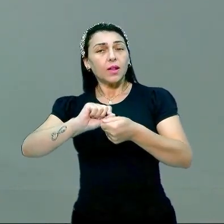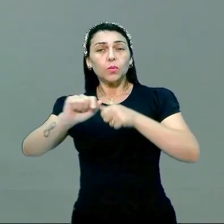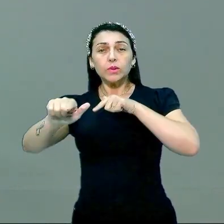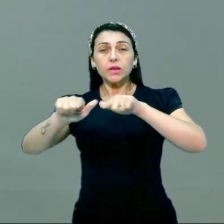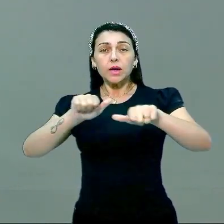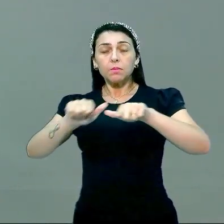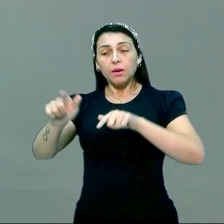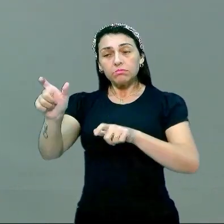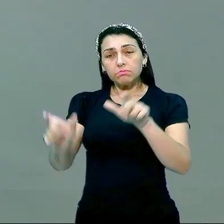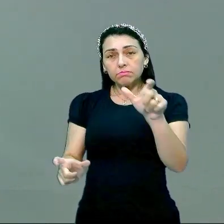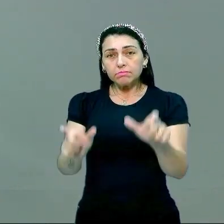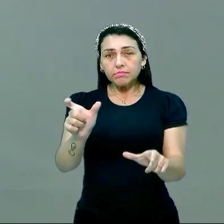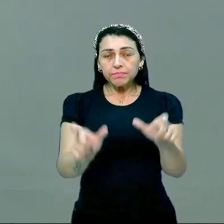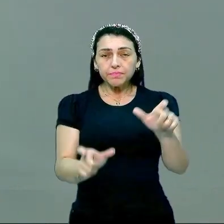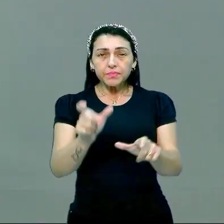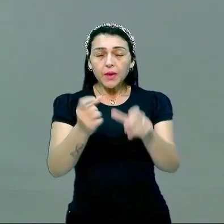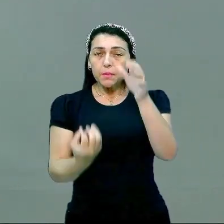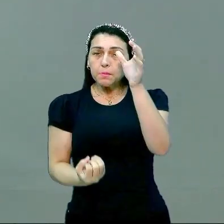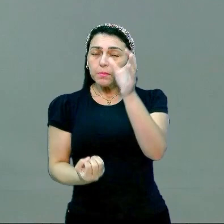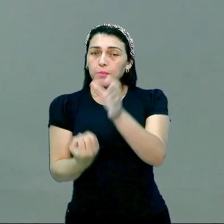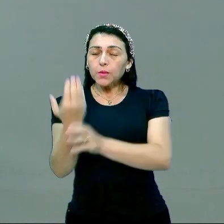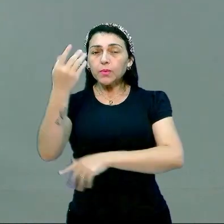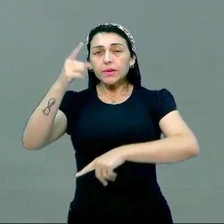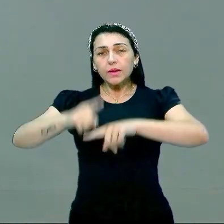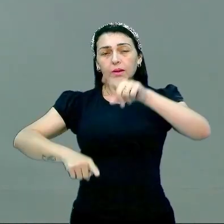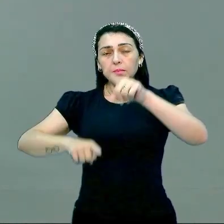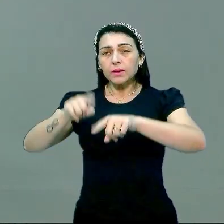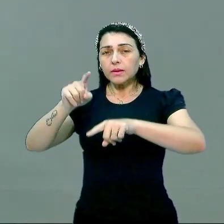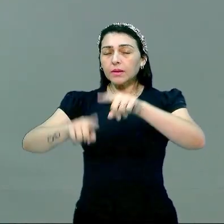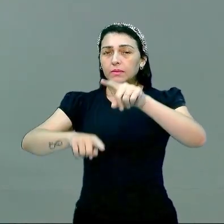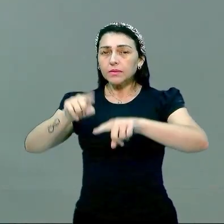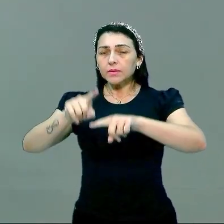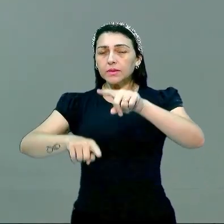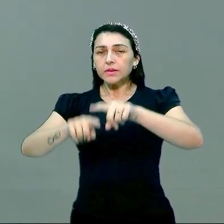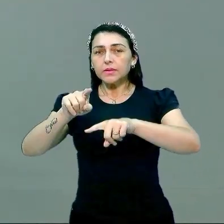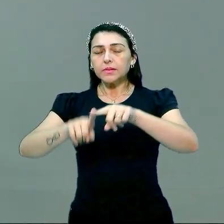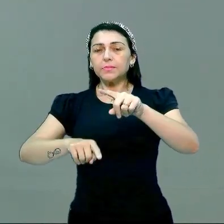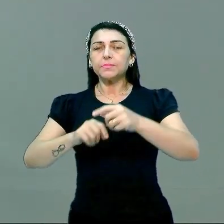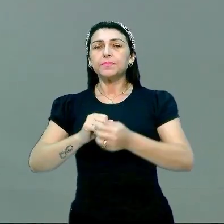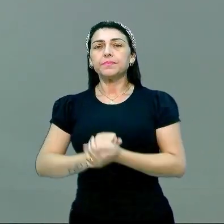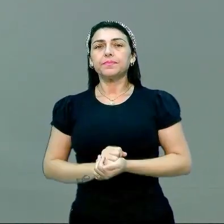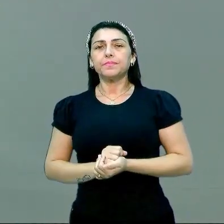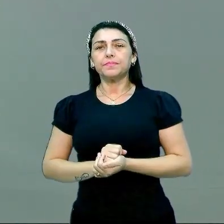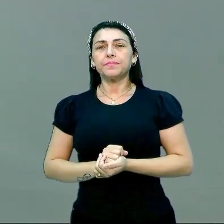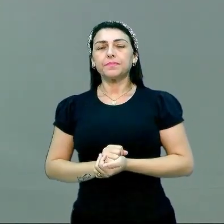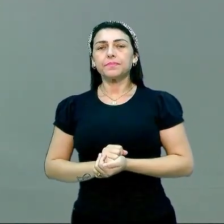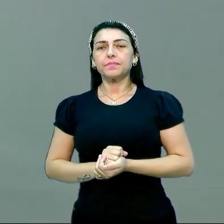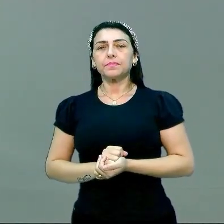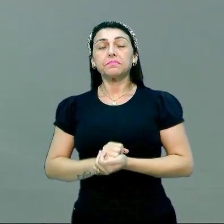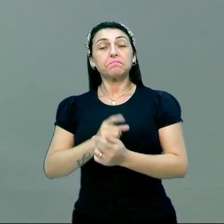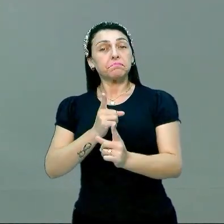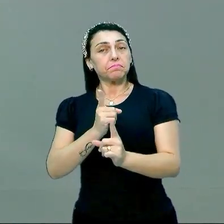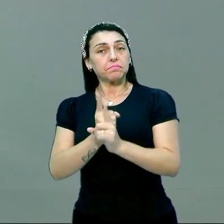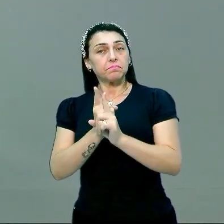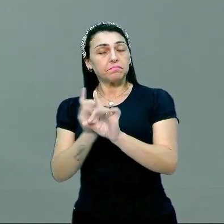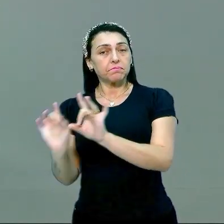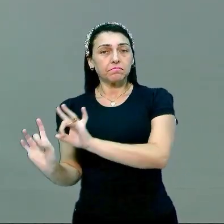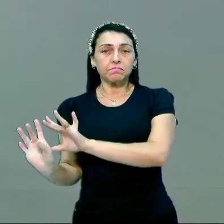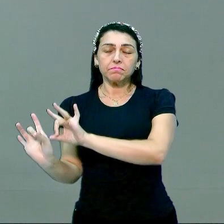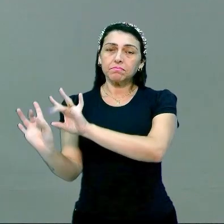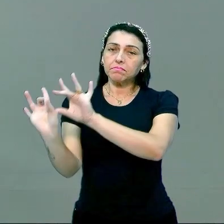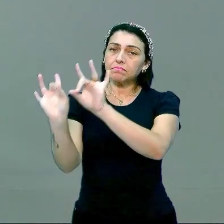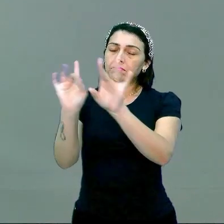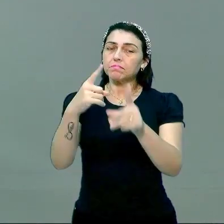trabalho humano e à produção das mercadorias. Então vai ser um encontro